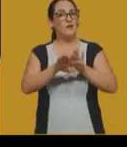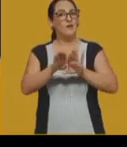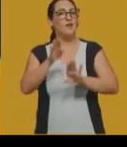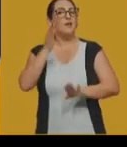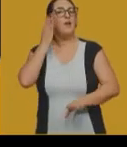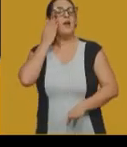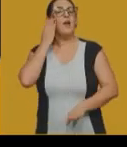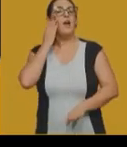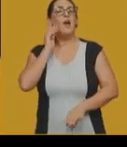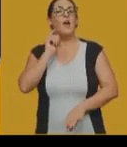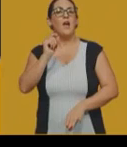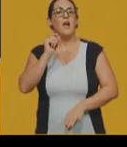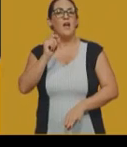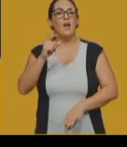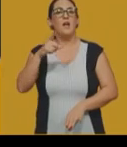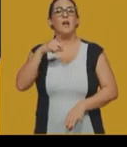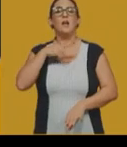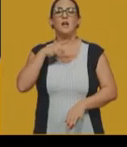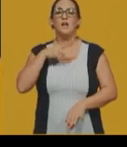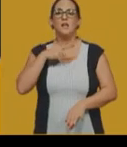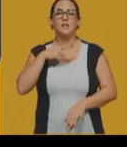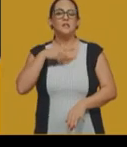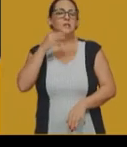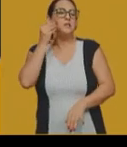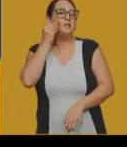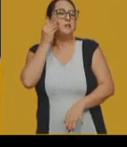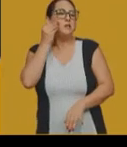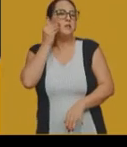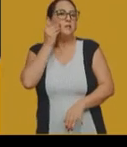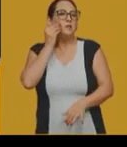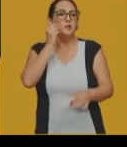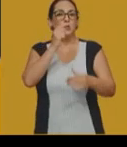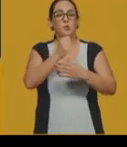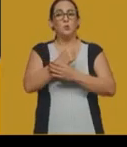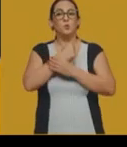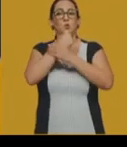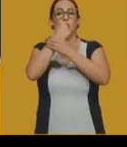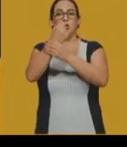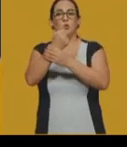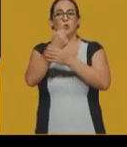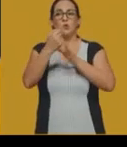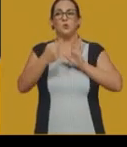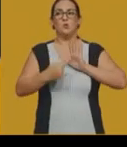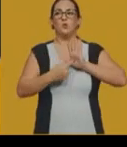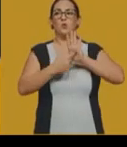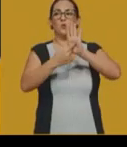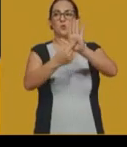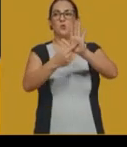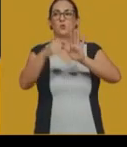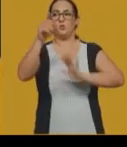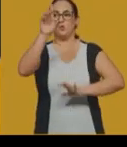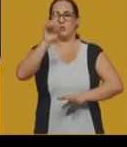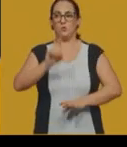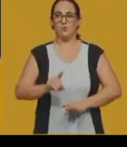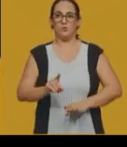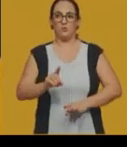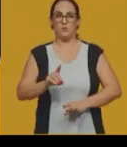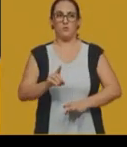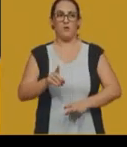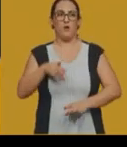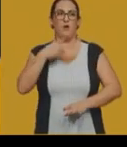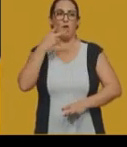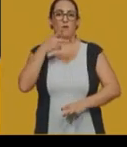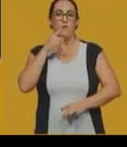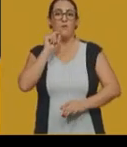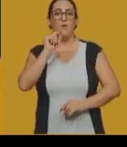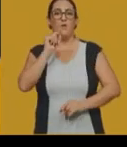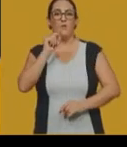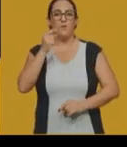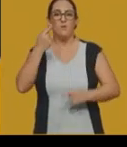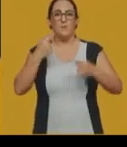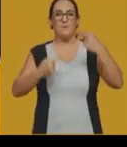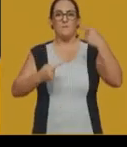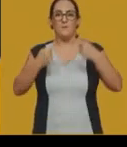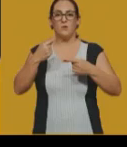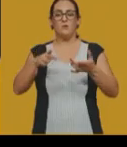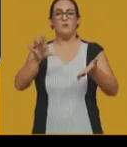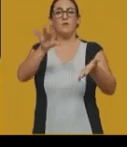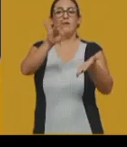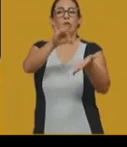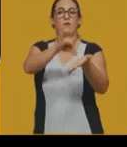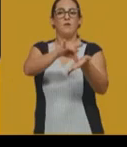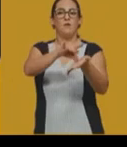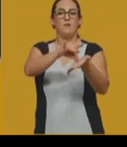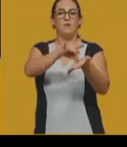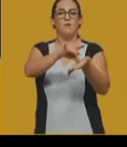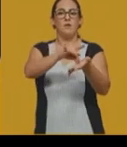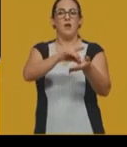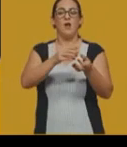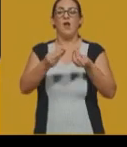que tentam garantir, né, que vão tentar aí efetivar esses direitos. Então, a gente chama de políticas afirmativas aquelas que,